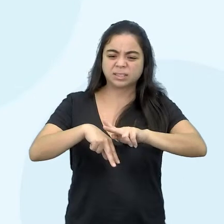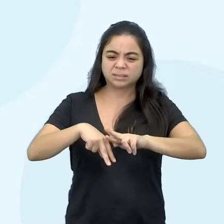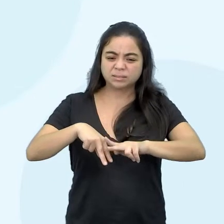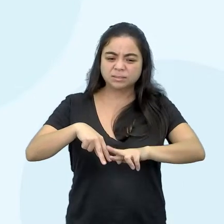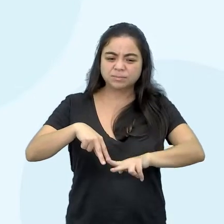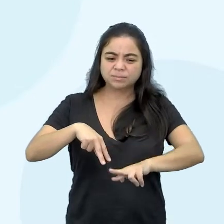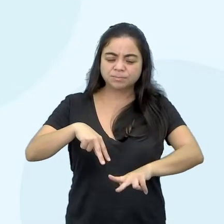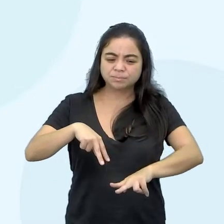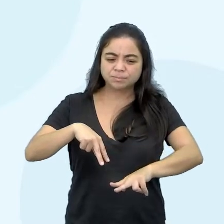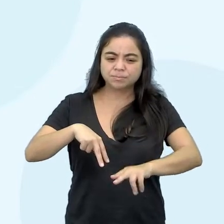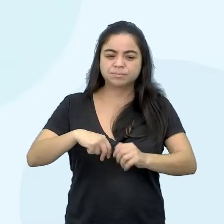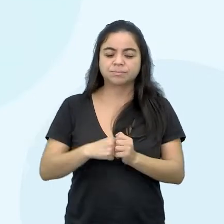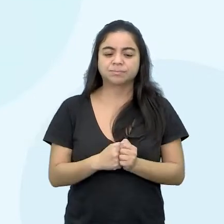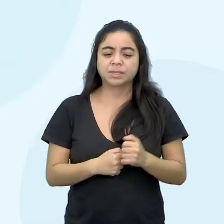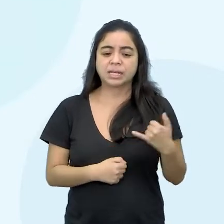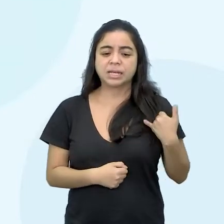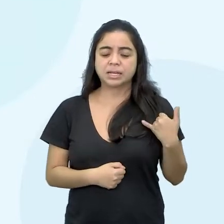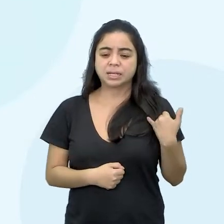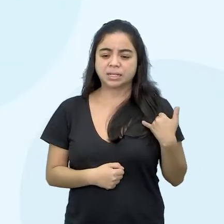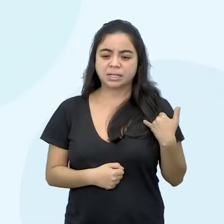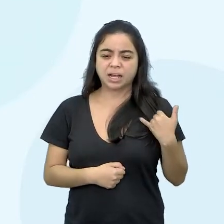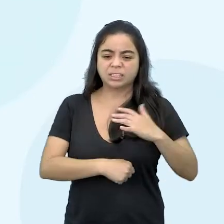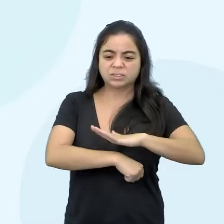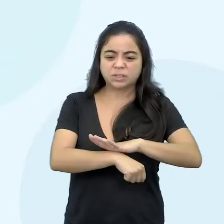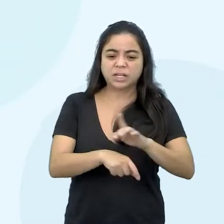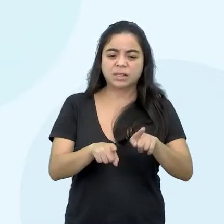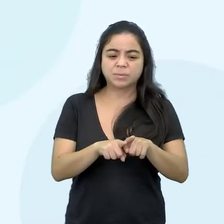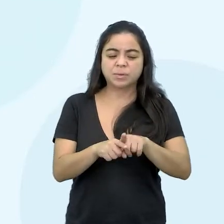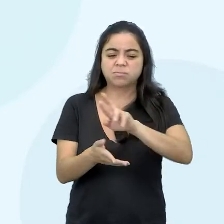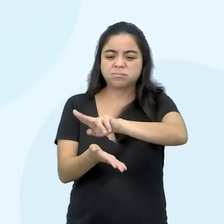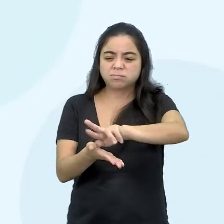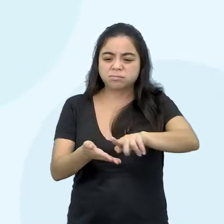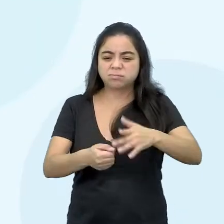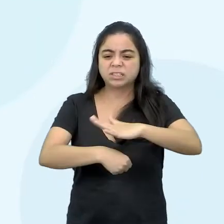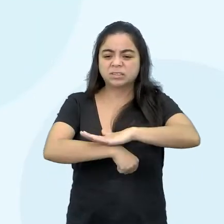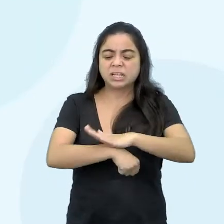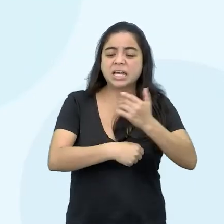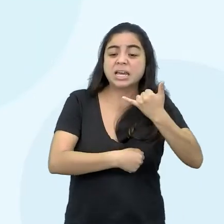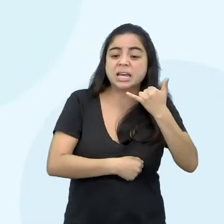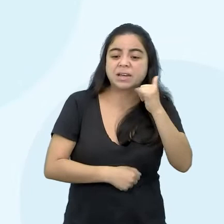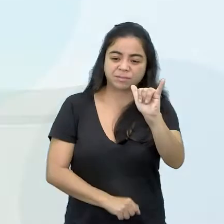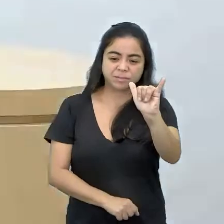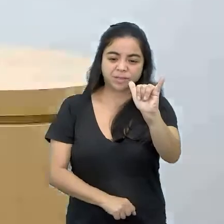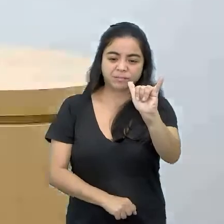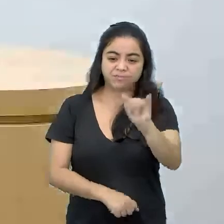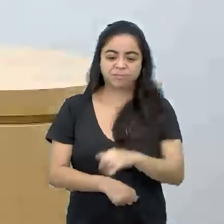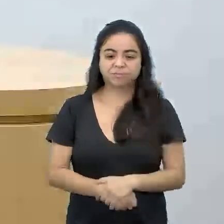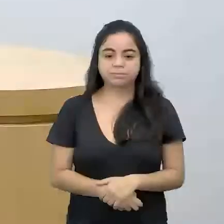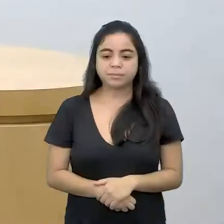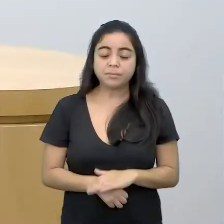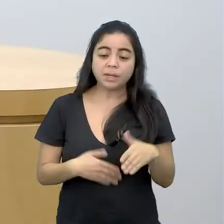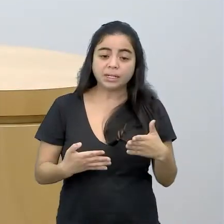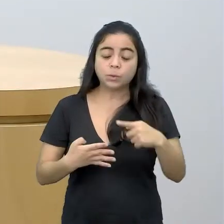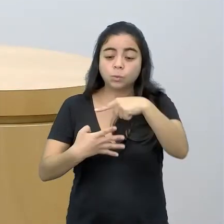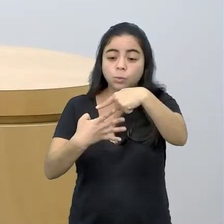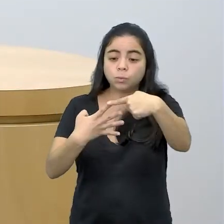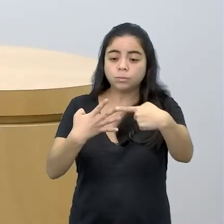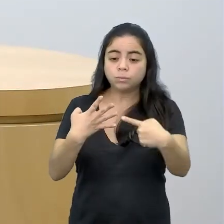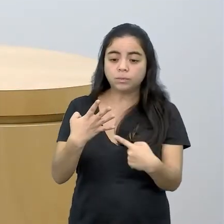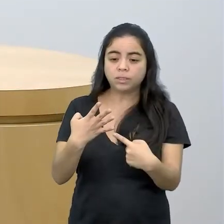cor, idade e quaisquer outras formas de discriminação. Então, pessoal, se esses são